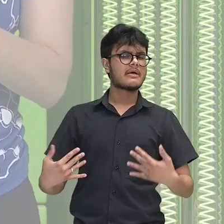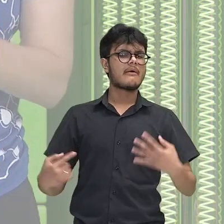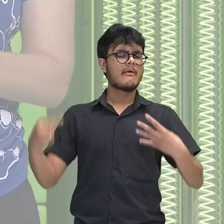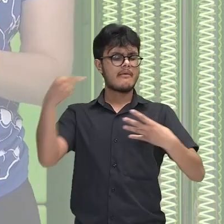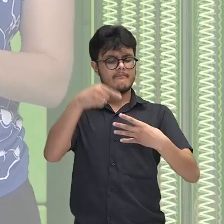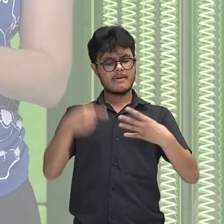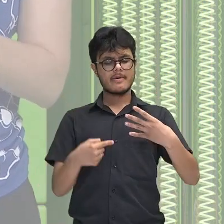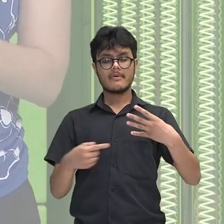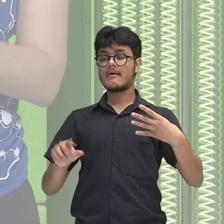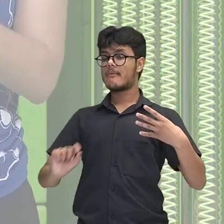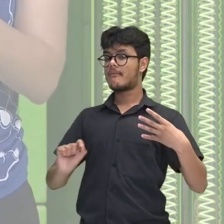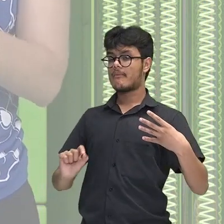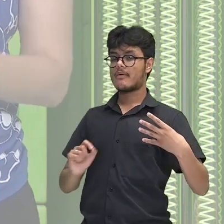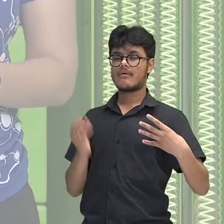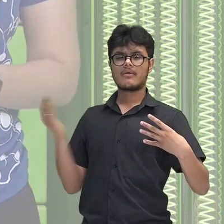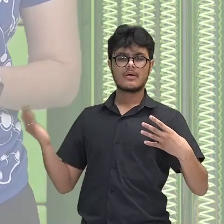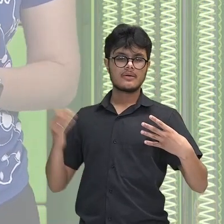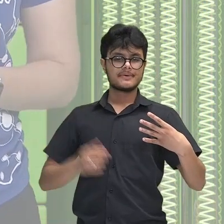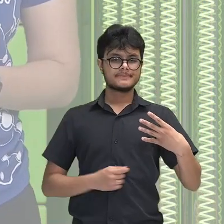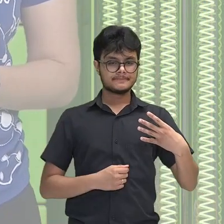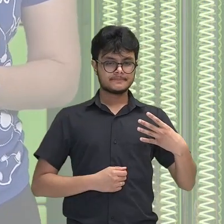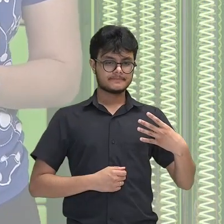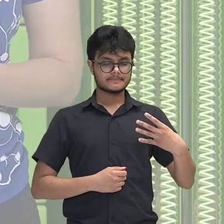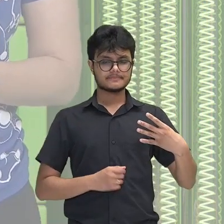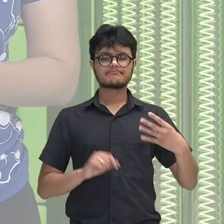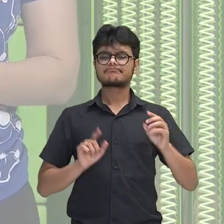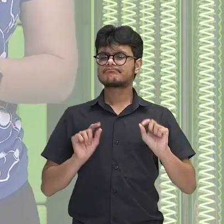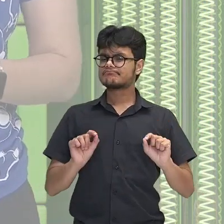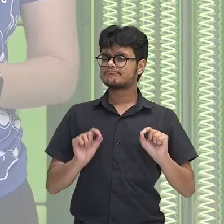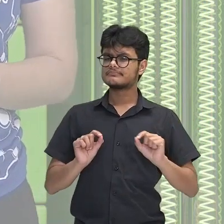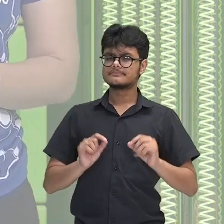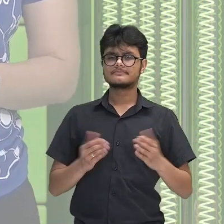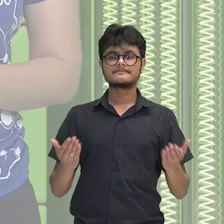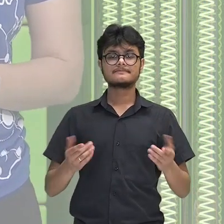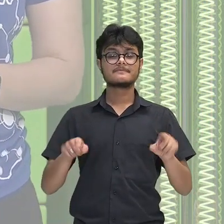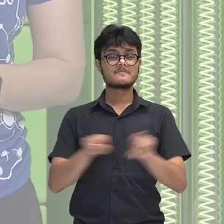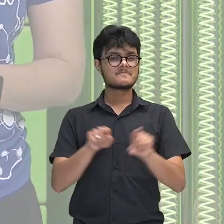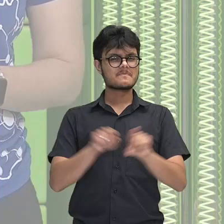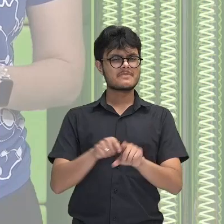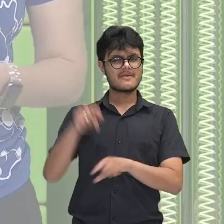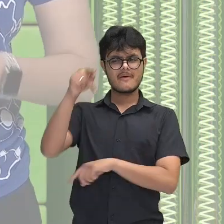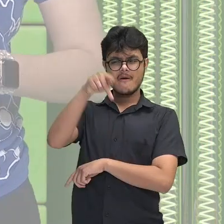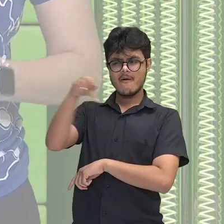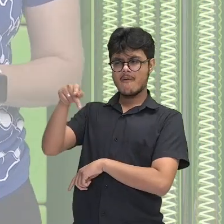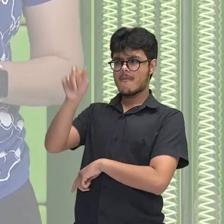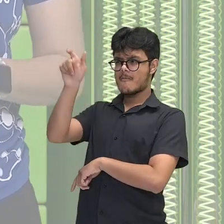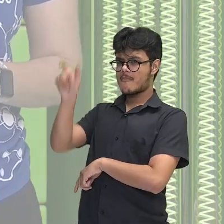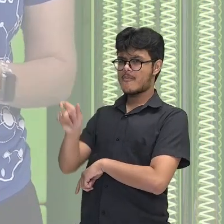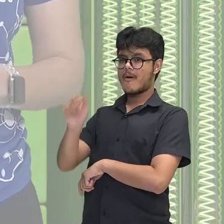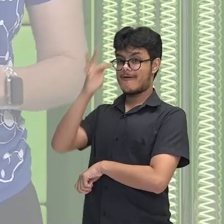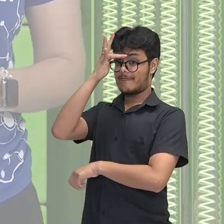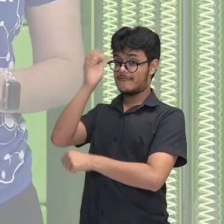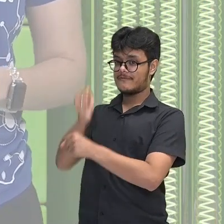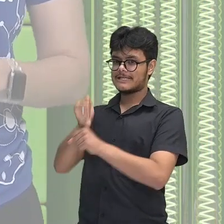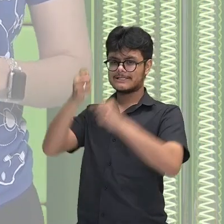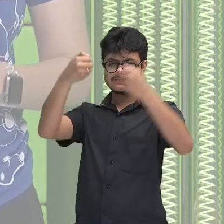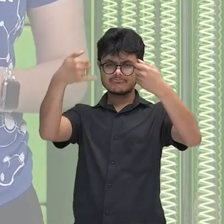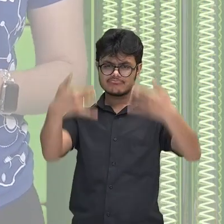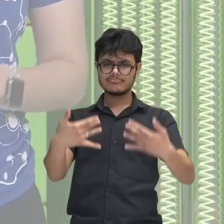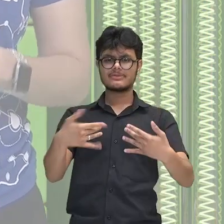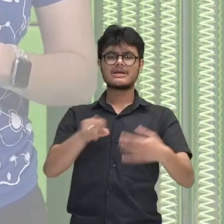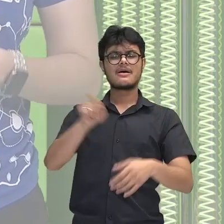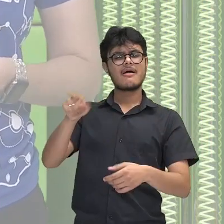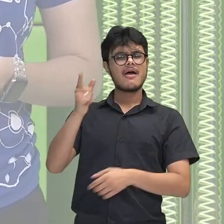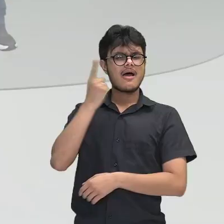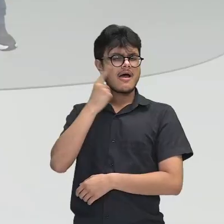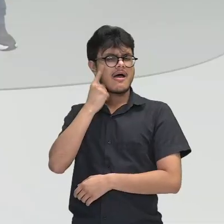como funciona o ciclo motor de Otto, eu chamei aqui o nosso professor de física. Dei